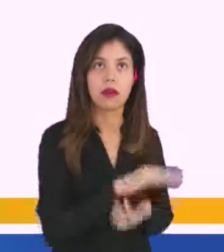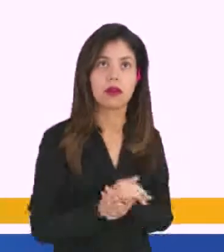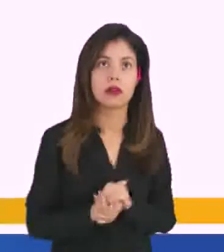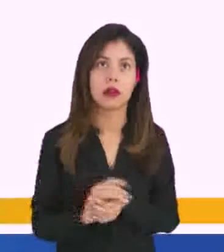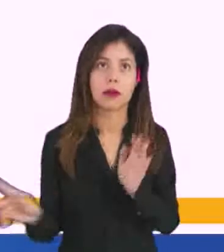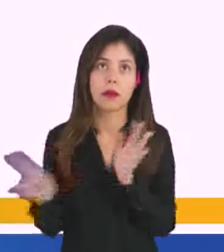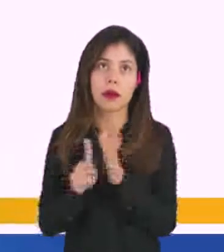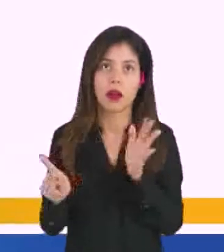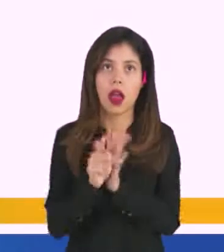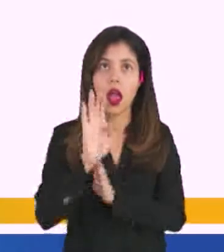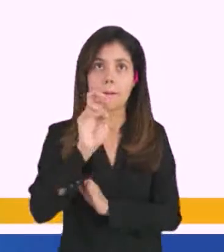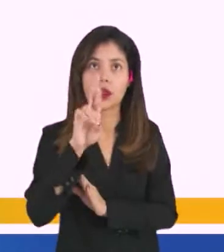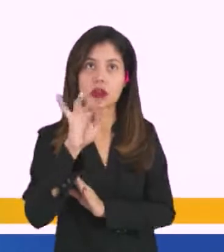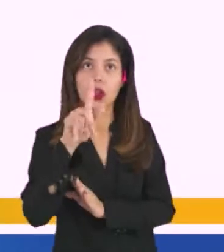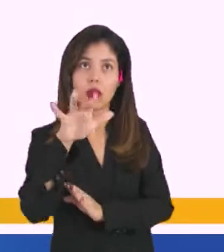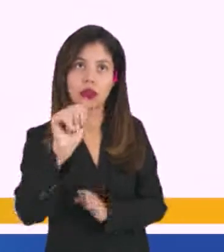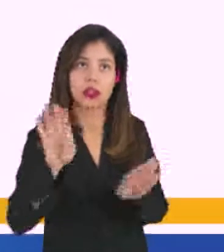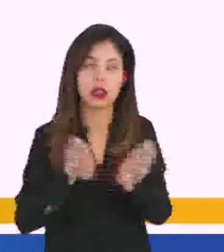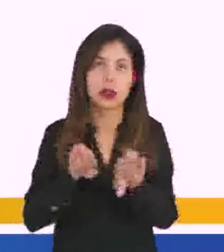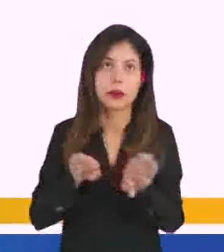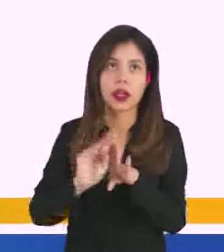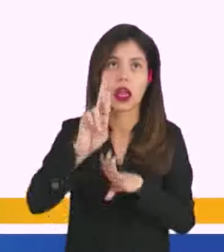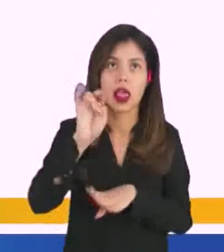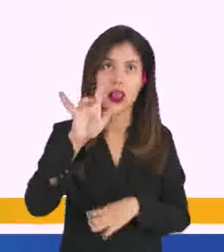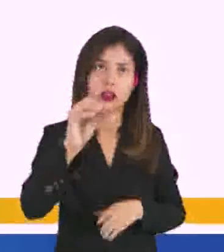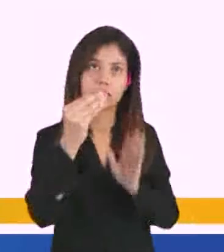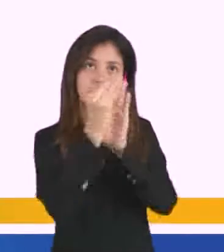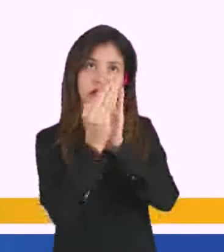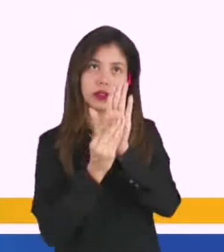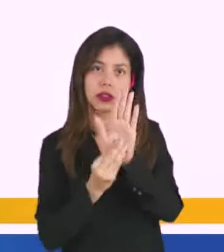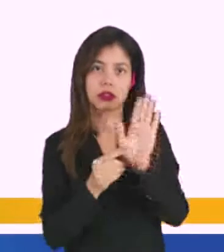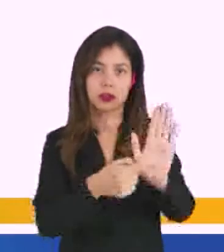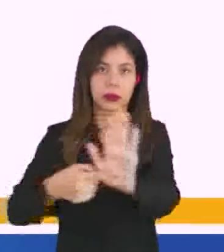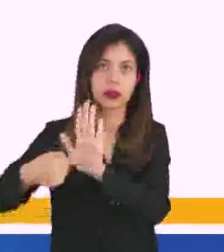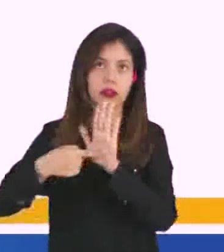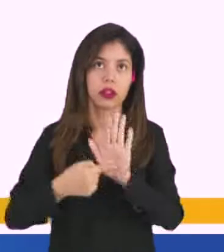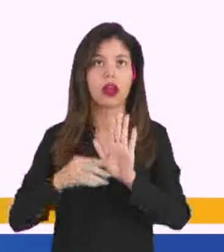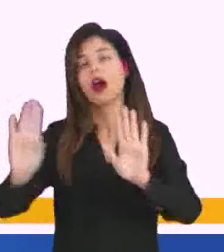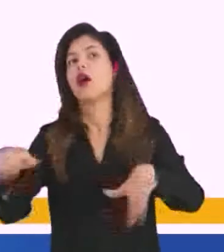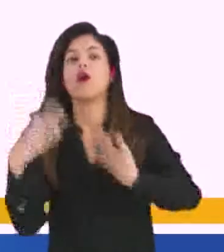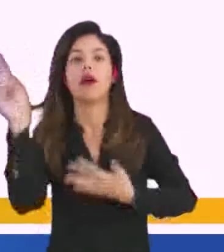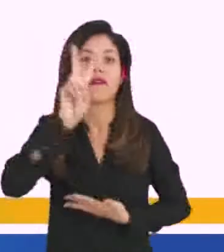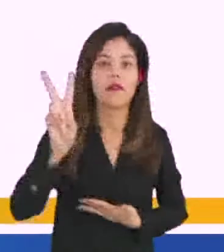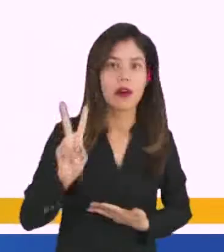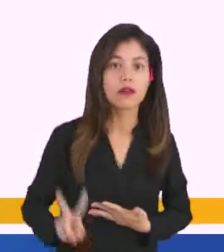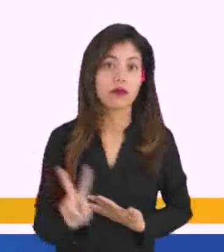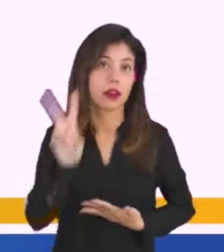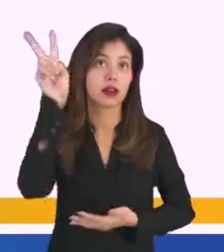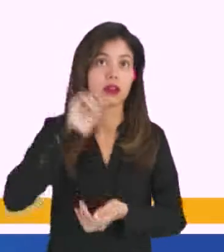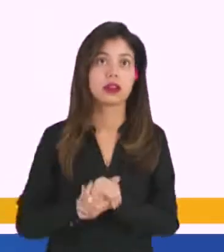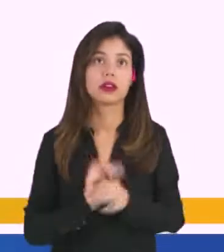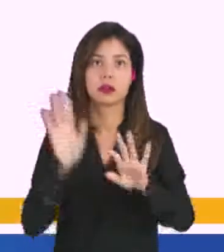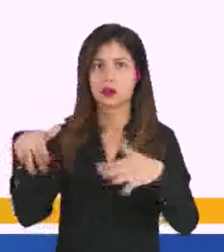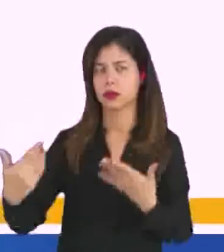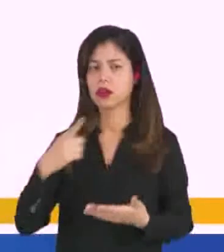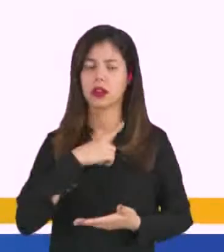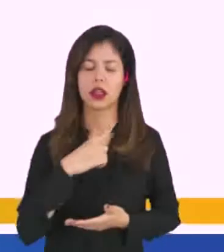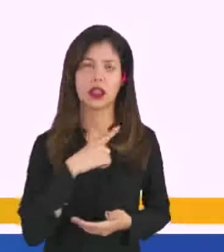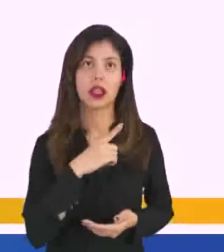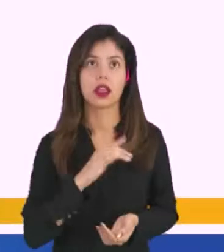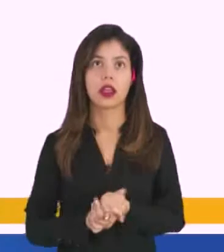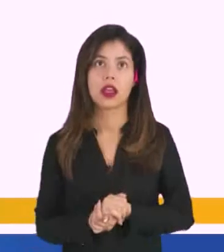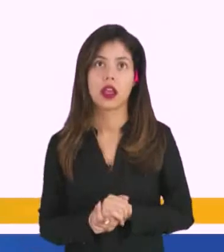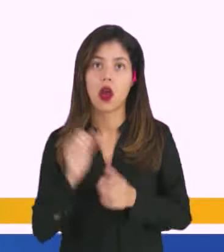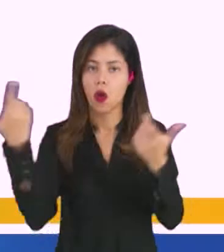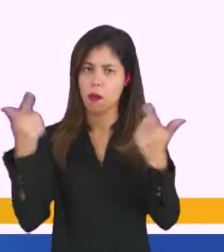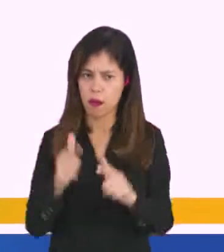e relativas dos dados representados. Então, com esses valores, nós podemos classificar quais categorias de dados têm mais